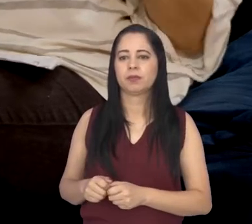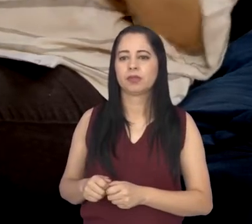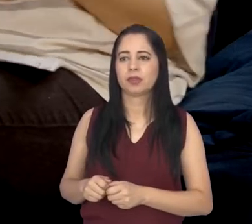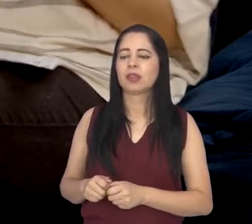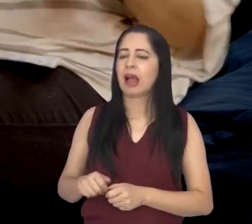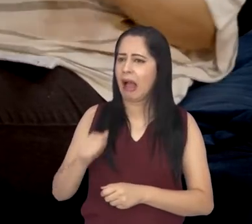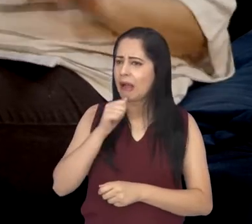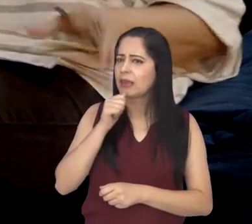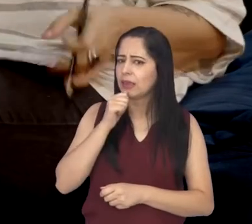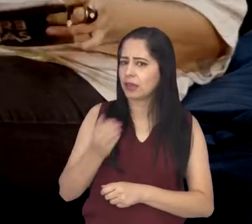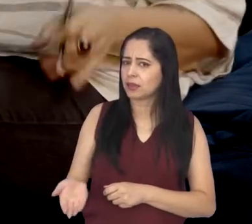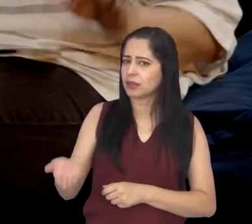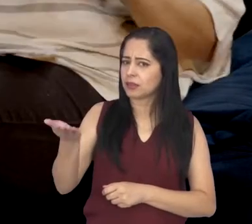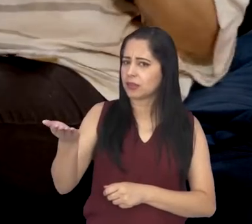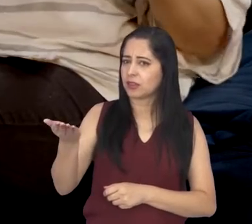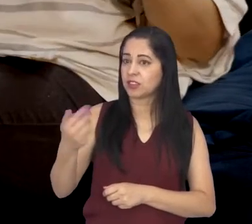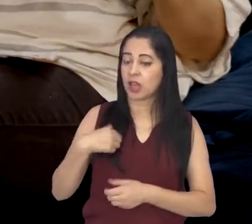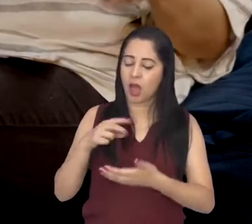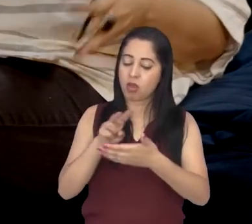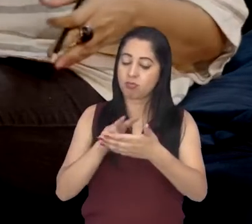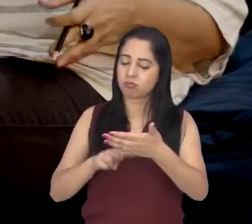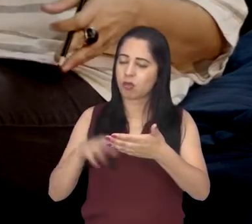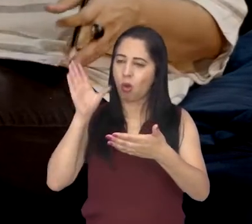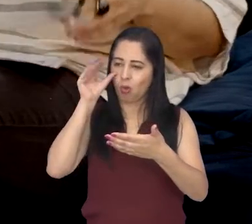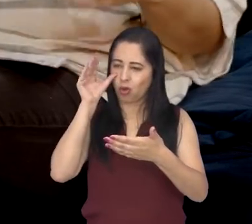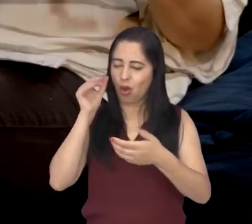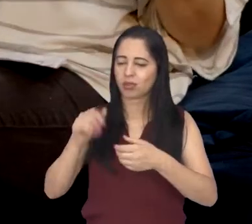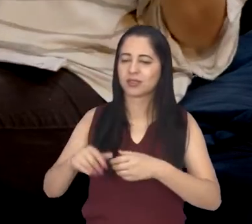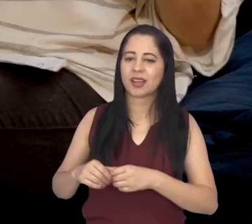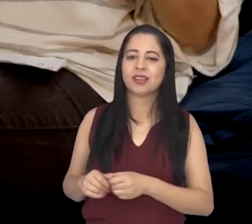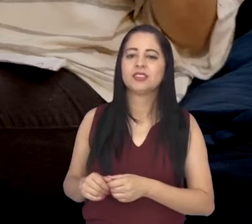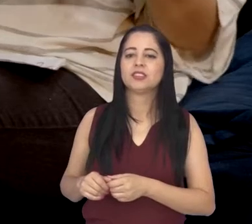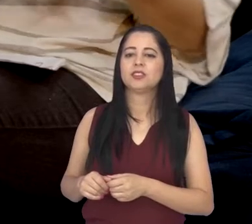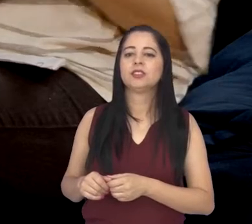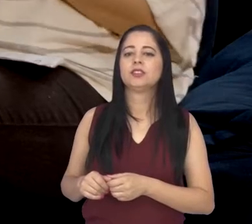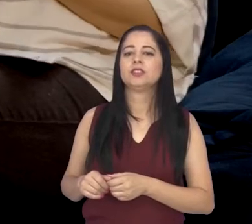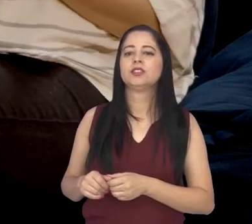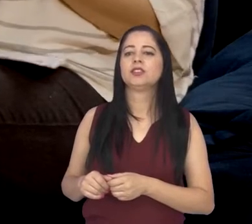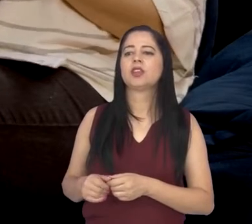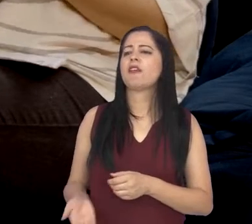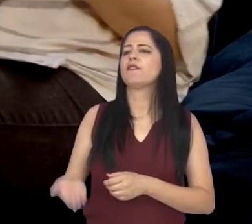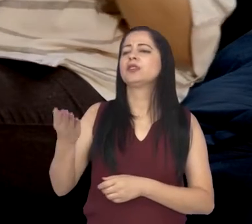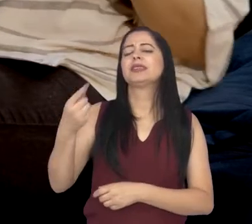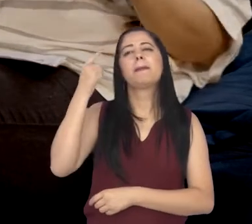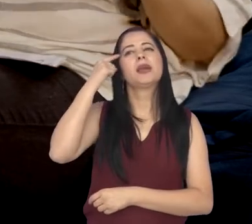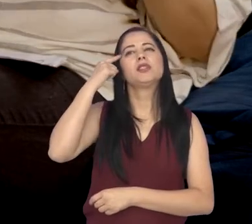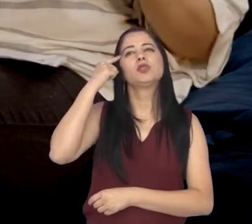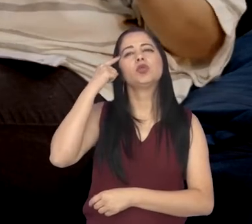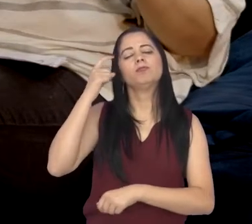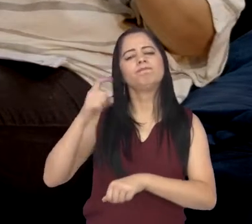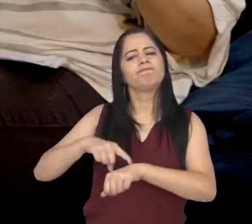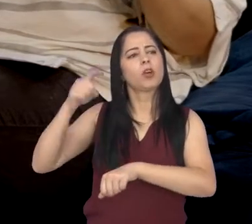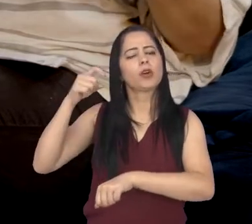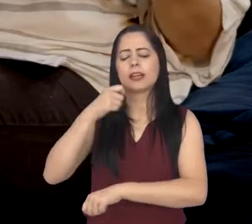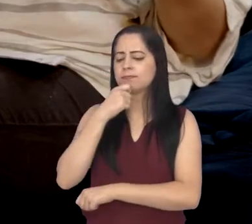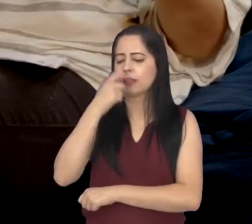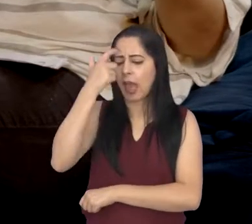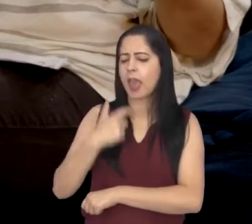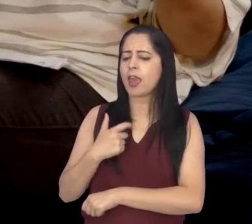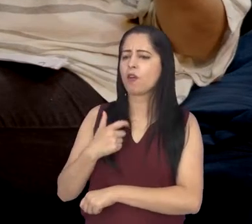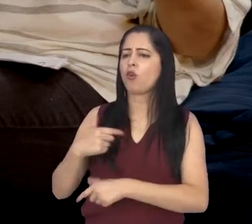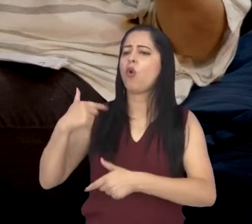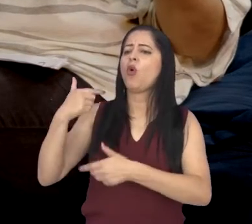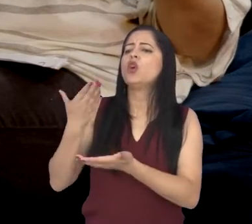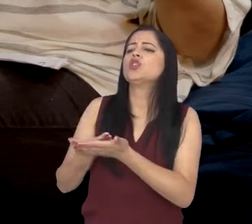ainda gera, ainda estou aqui com a minha listinha de curiosidades, né? Quando você falou, vou fazer jornalismo em 77, sua